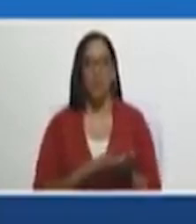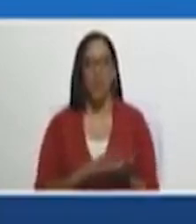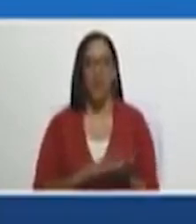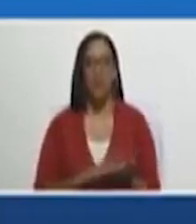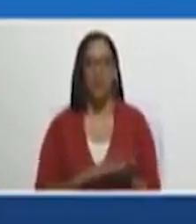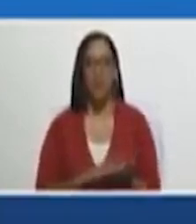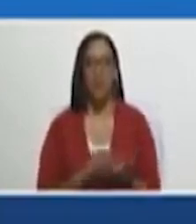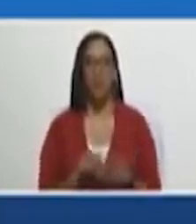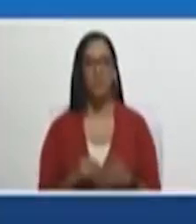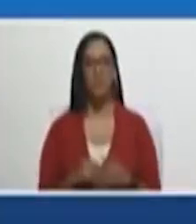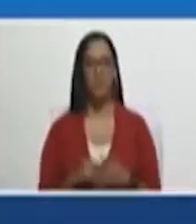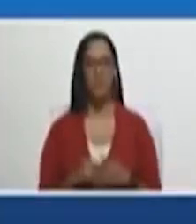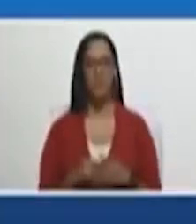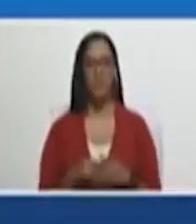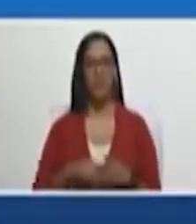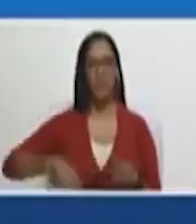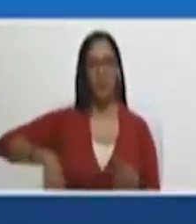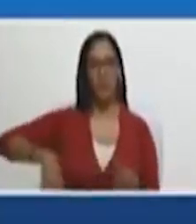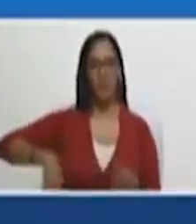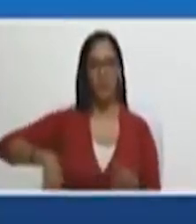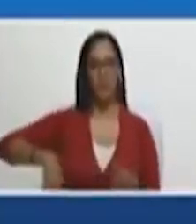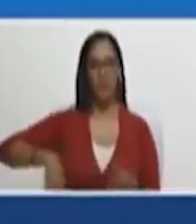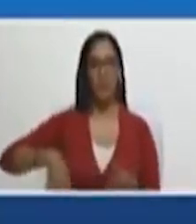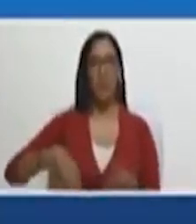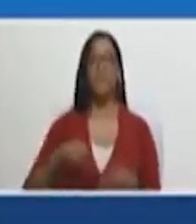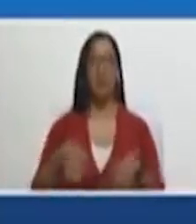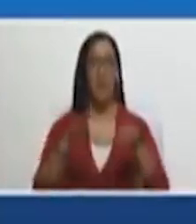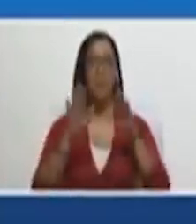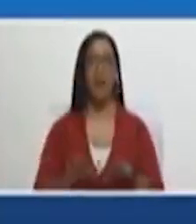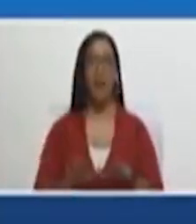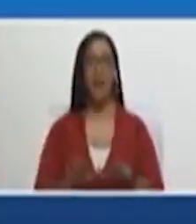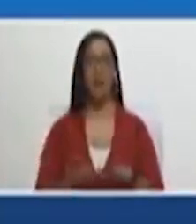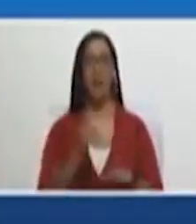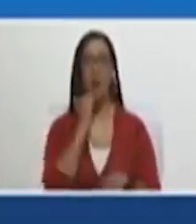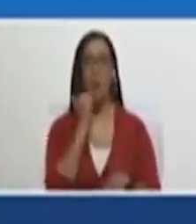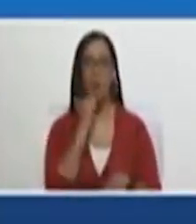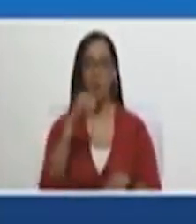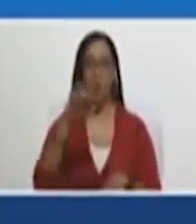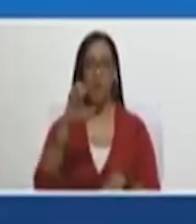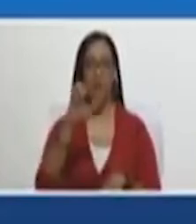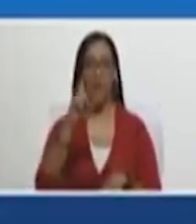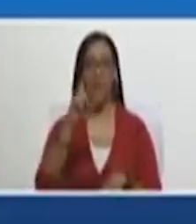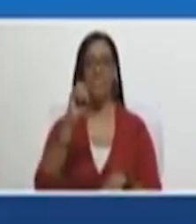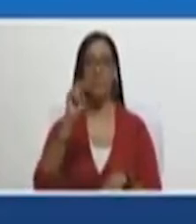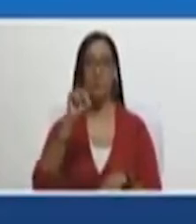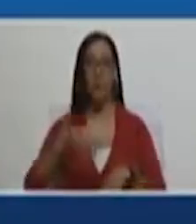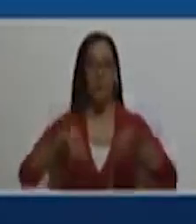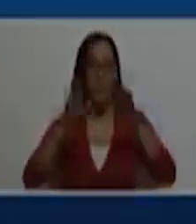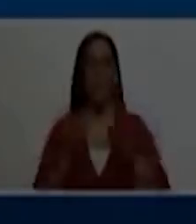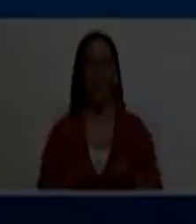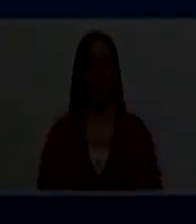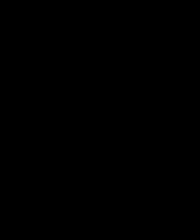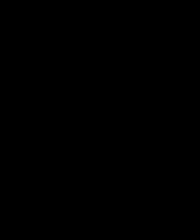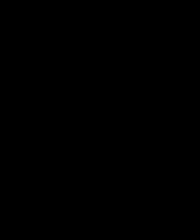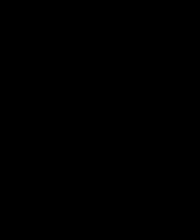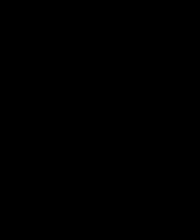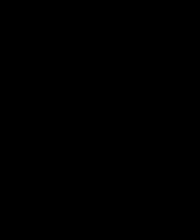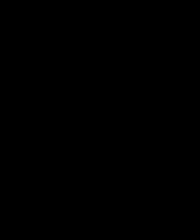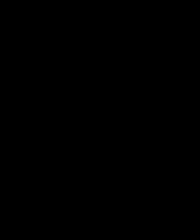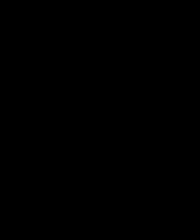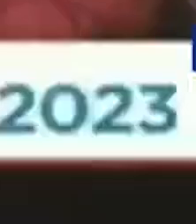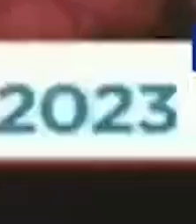não reflete a opinião da população. O primeiro seria de que houve um baixo comparecimento às